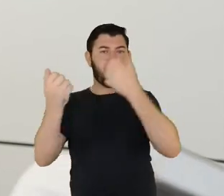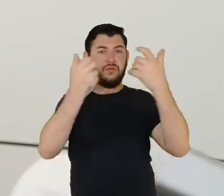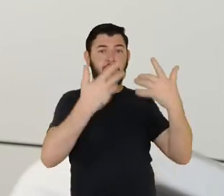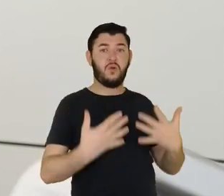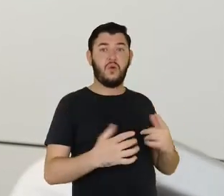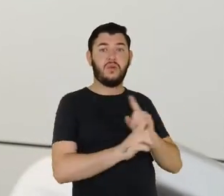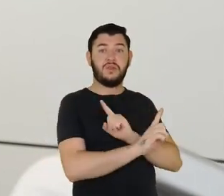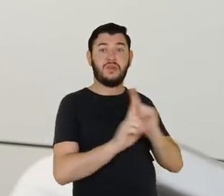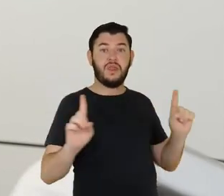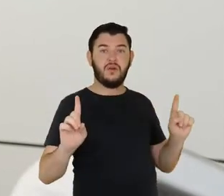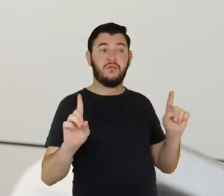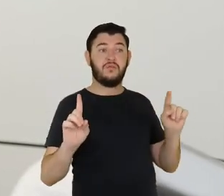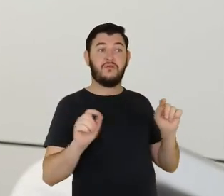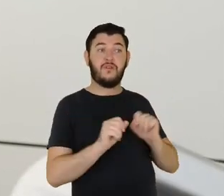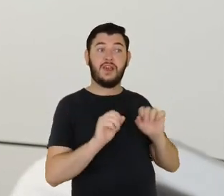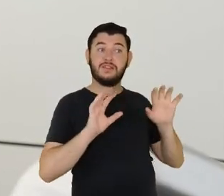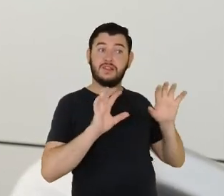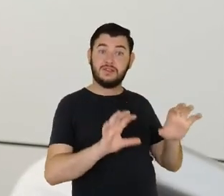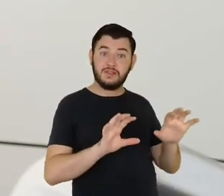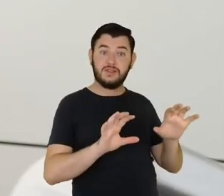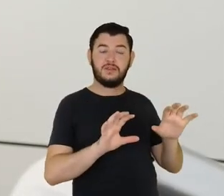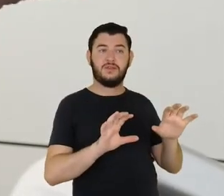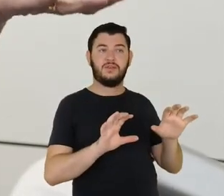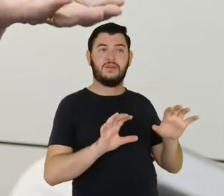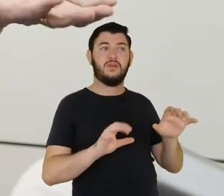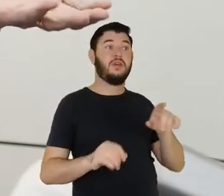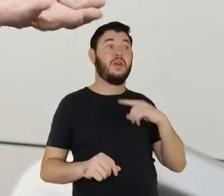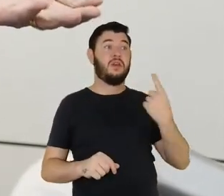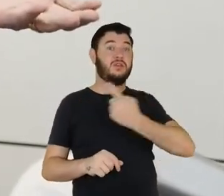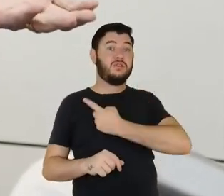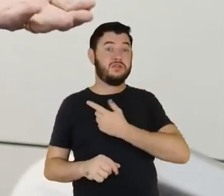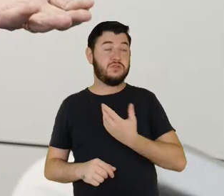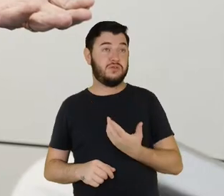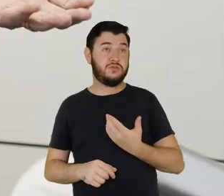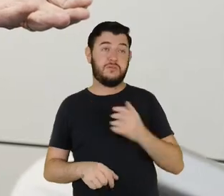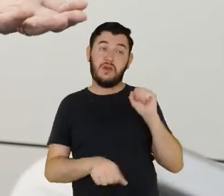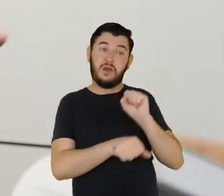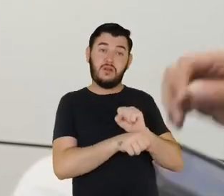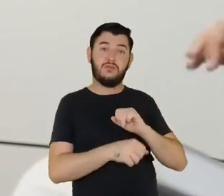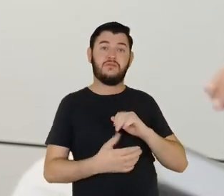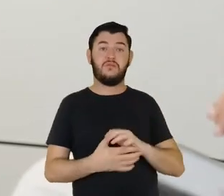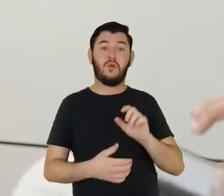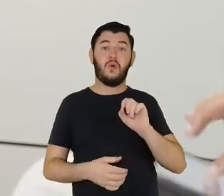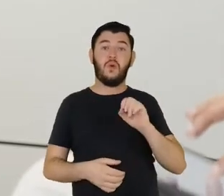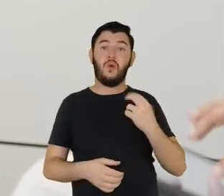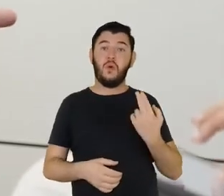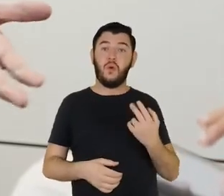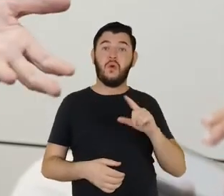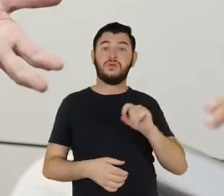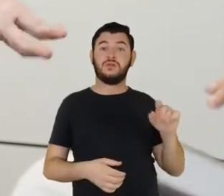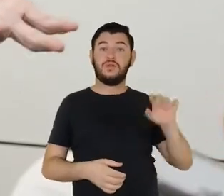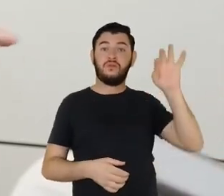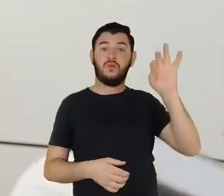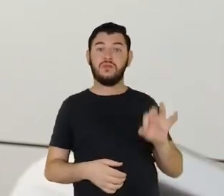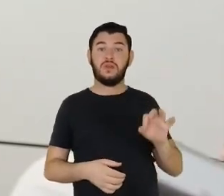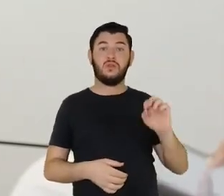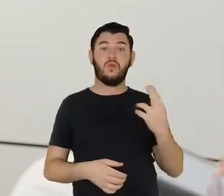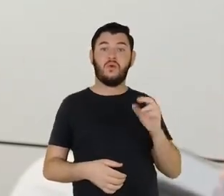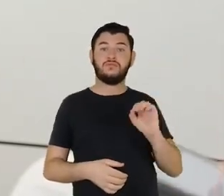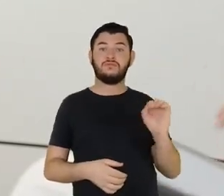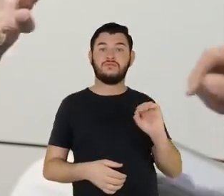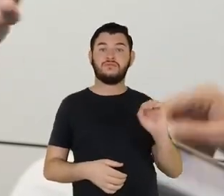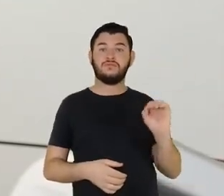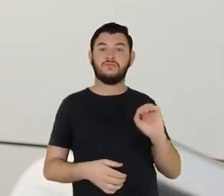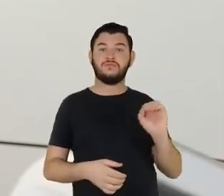100% de incentivo, ou a gente não bota nada. Então o Juca teve que voltar atrás. Não era nada para um banco desse, para